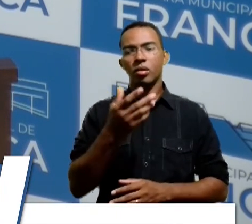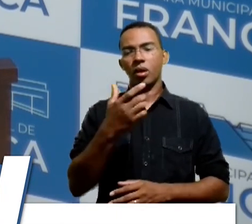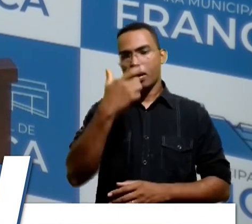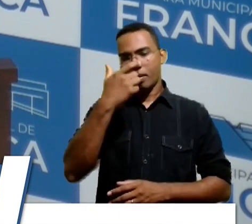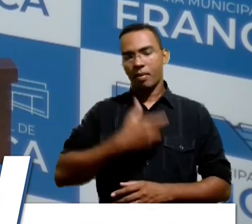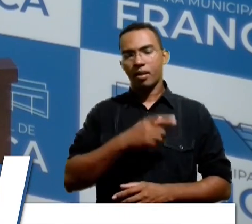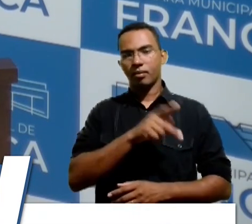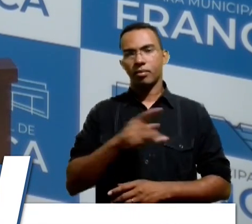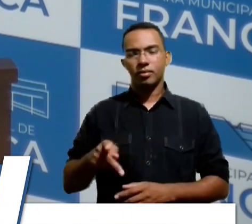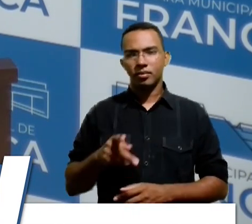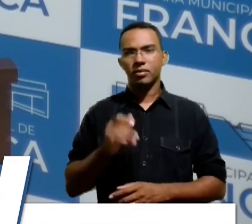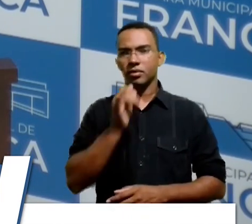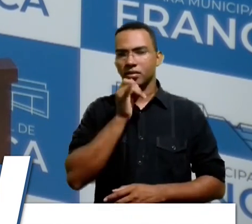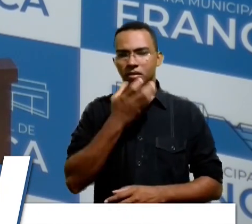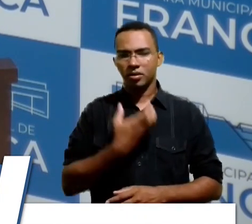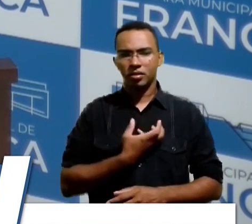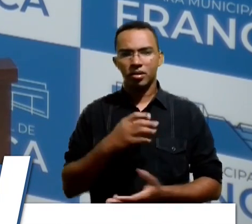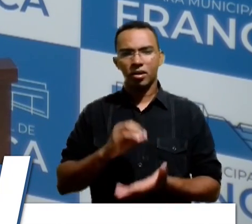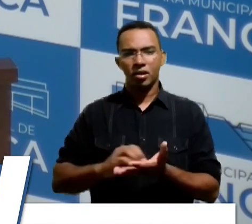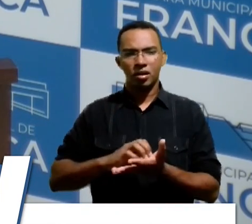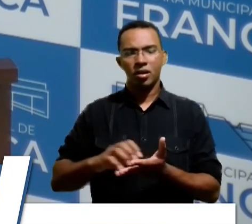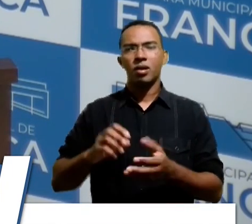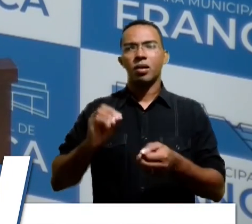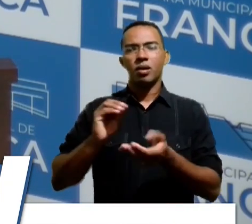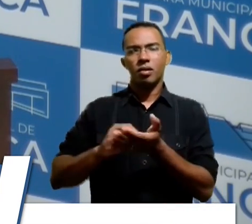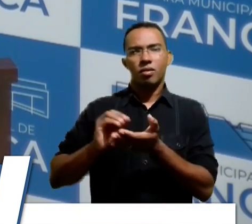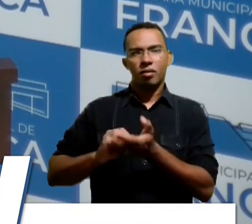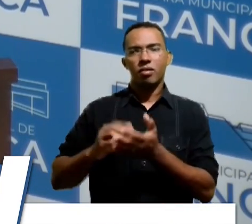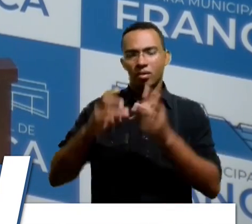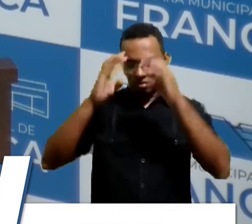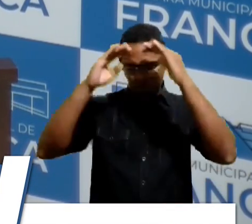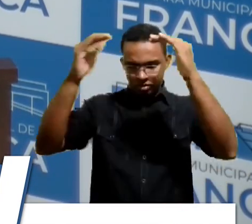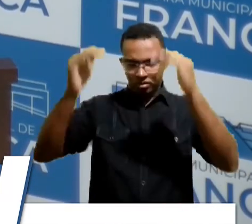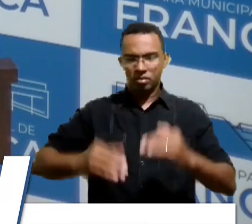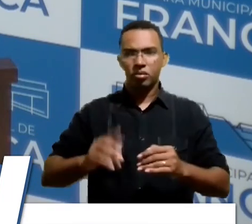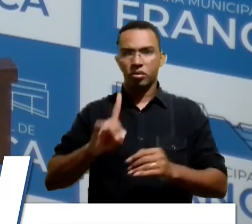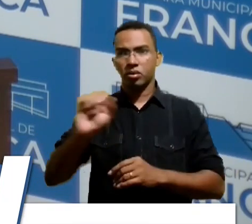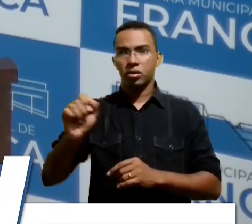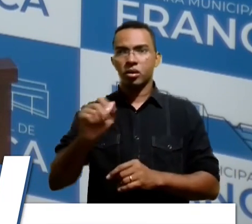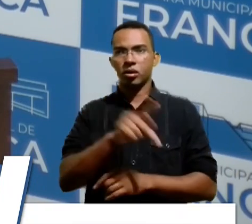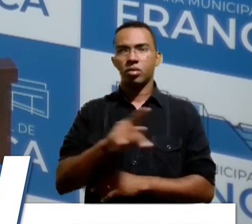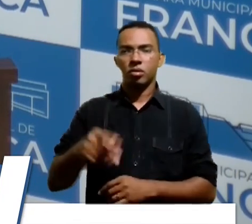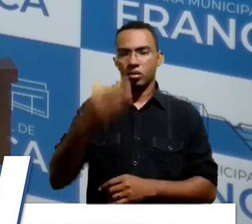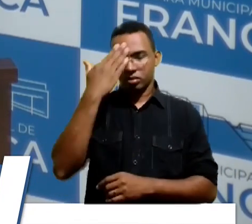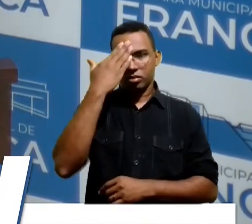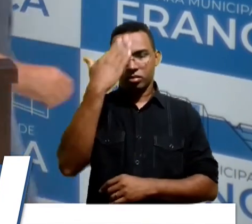muito chateado até pela falta de reconhecimento do executivo perante o dia do professor. Obrigado, excelência.